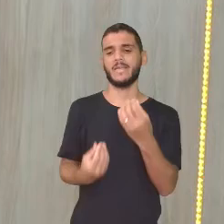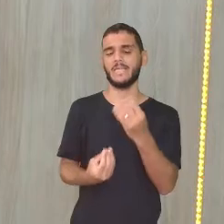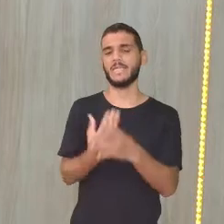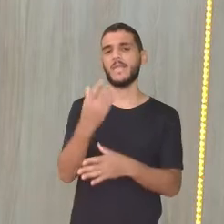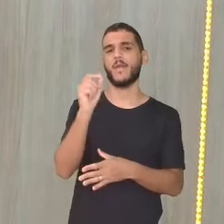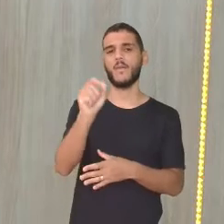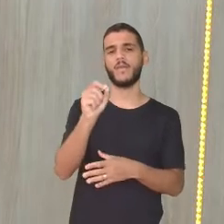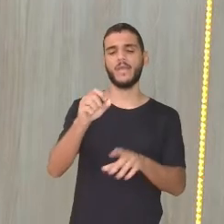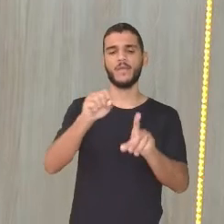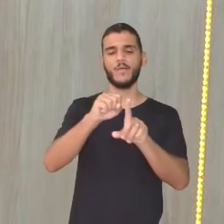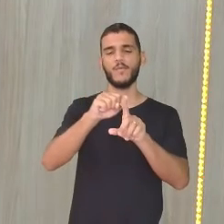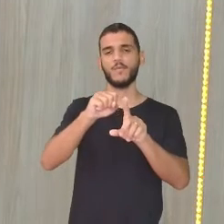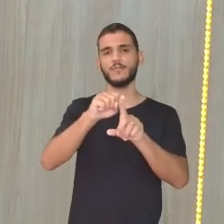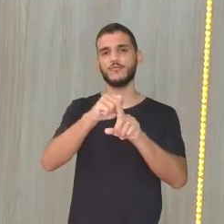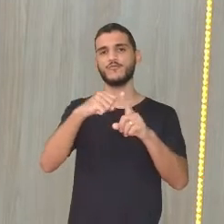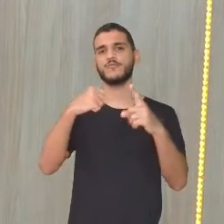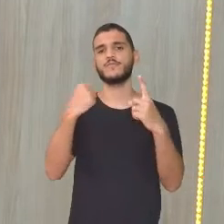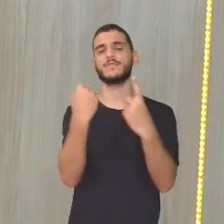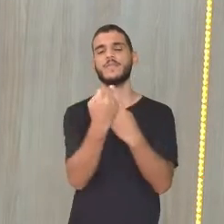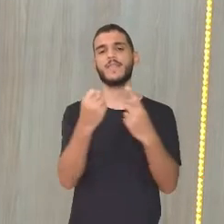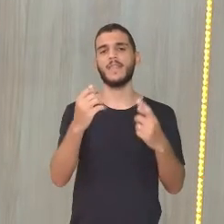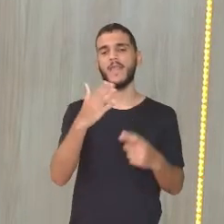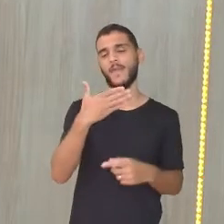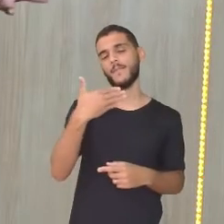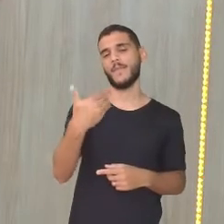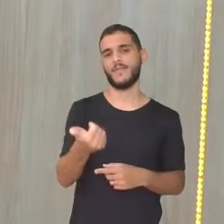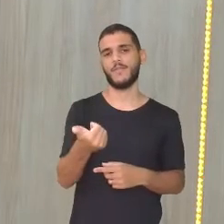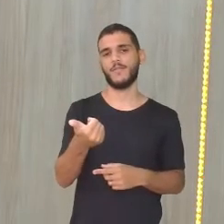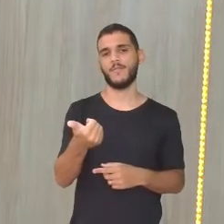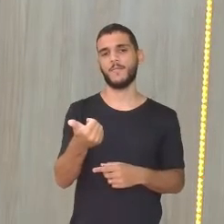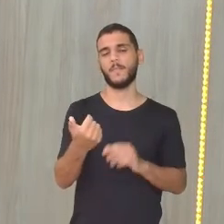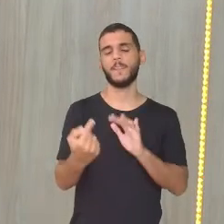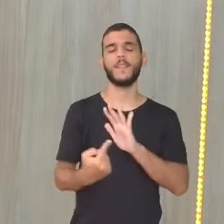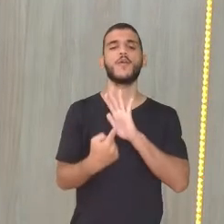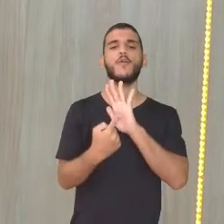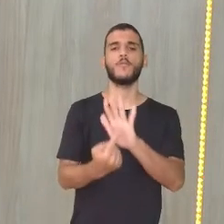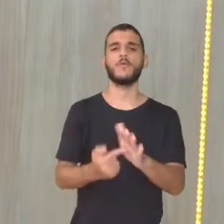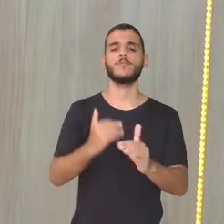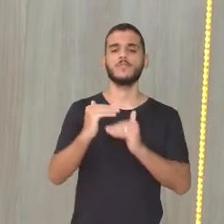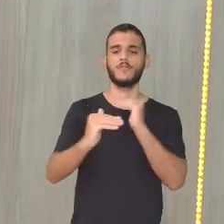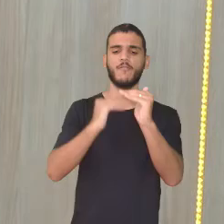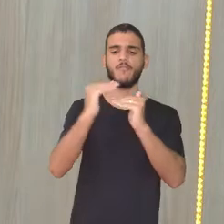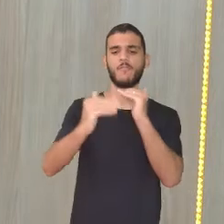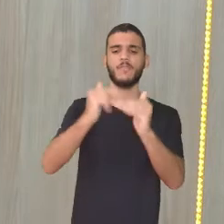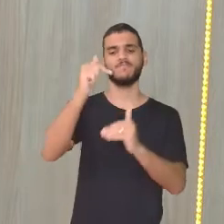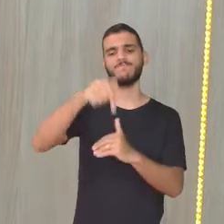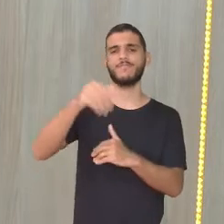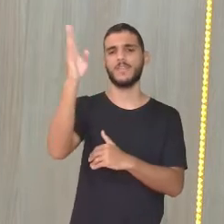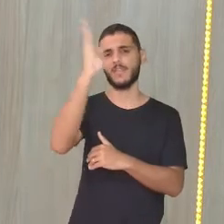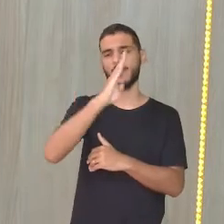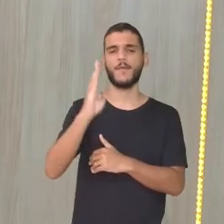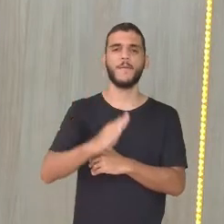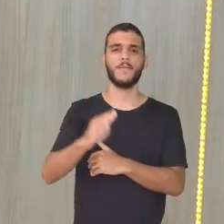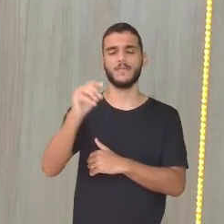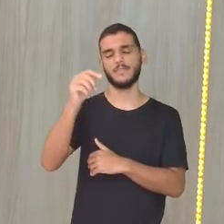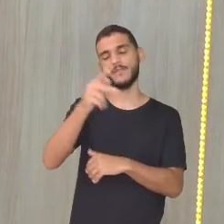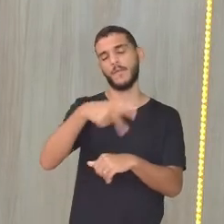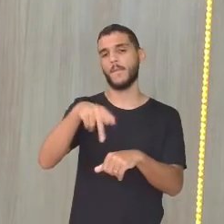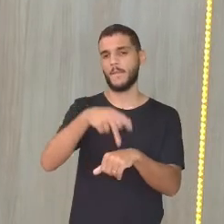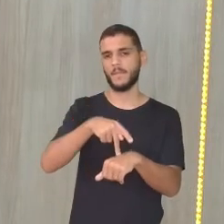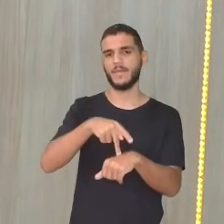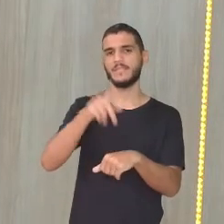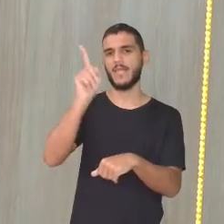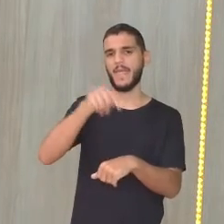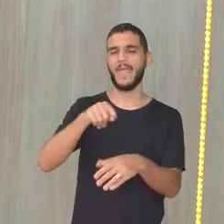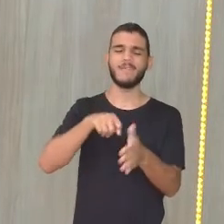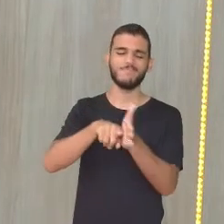sociedade melhor, né? E o que traz desenvolvimento para um país é justamente pesquisa. Então, as